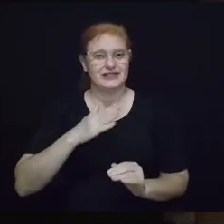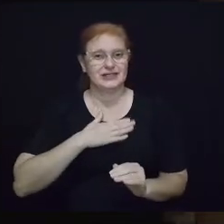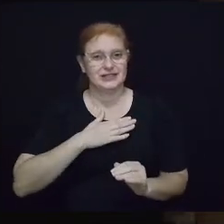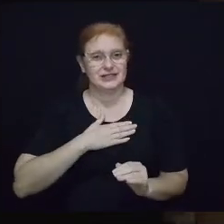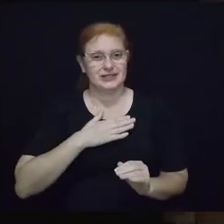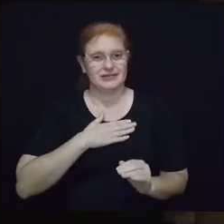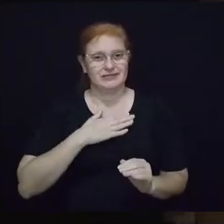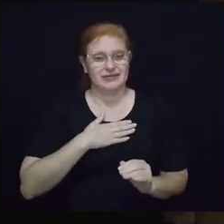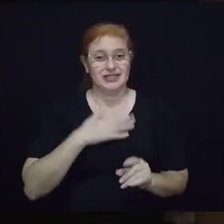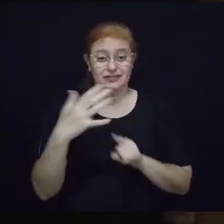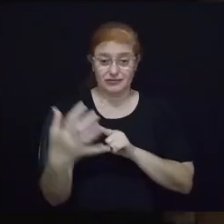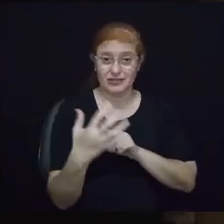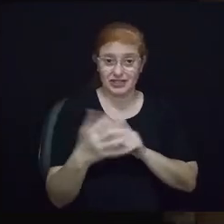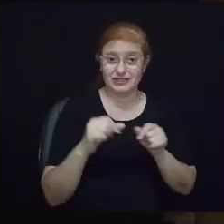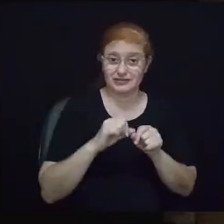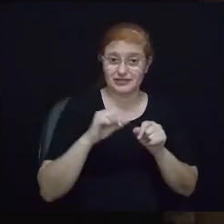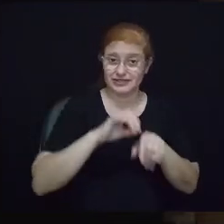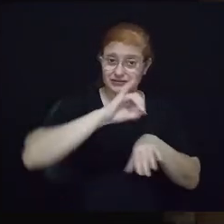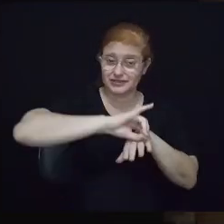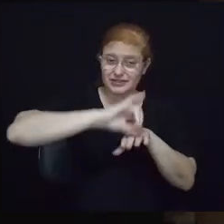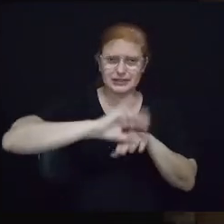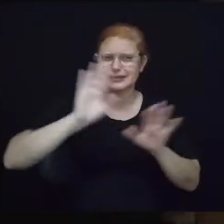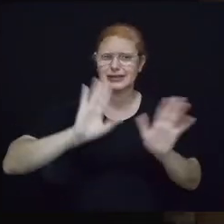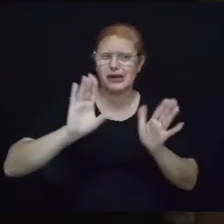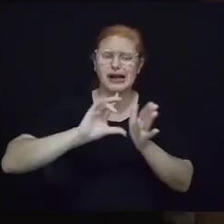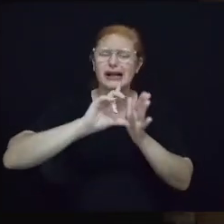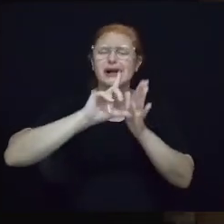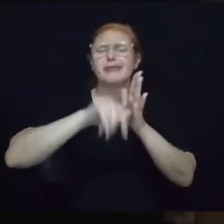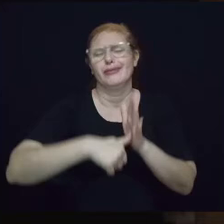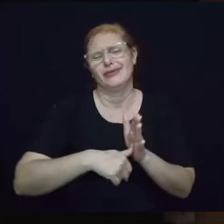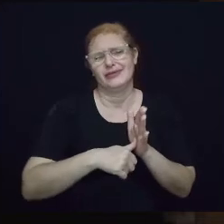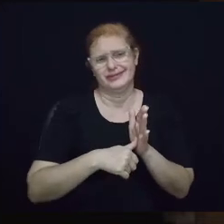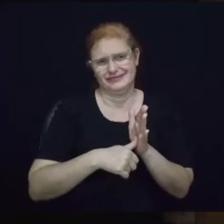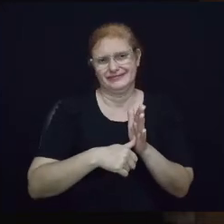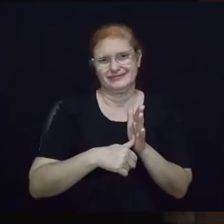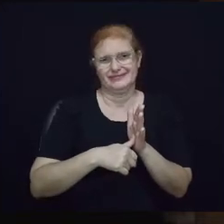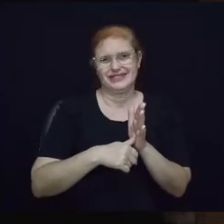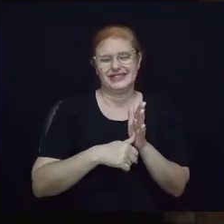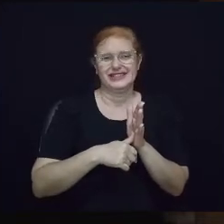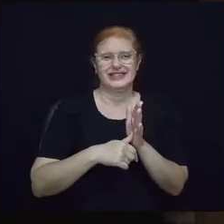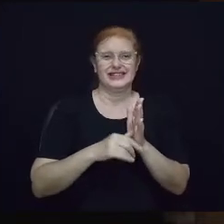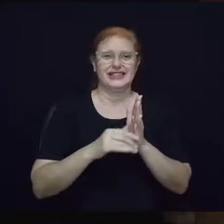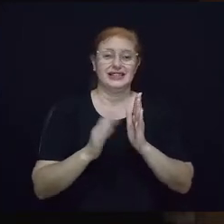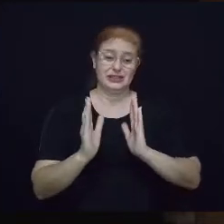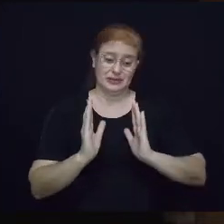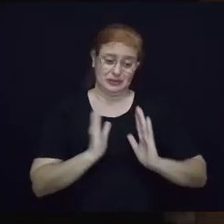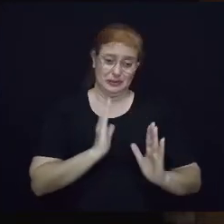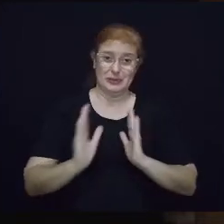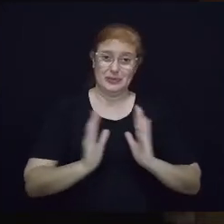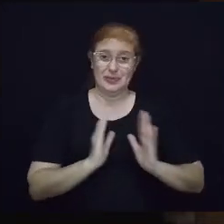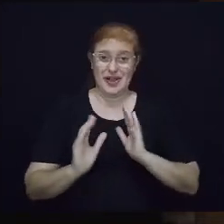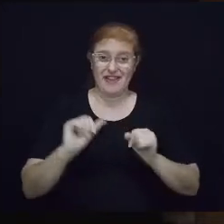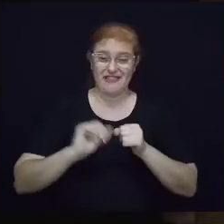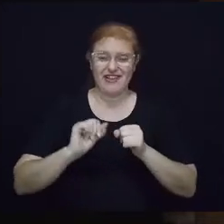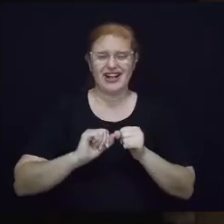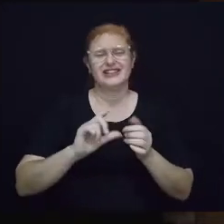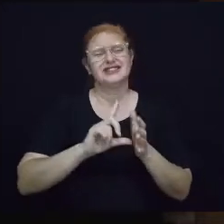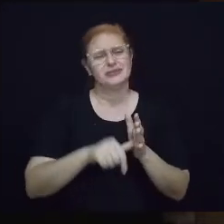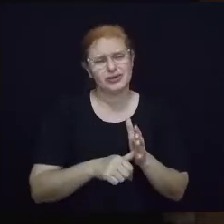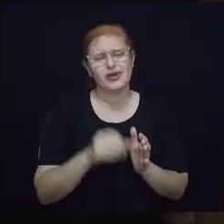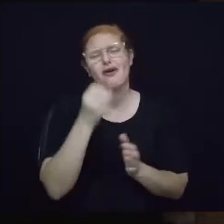leva a fazer as obras não é depois, é durante. Então, depois claro,